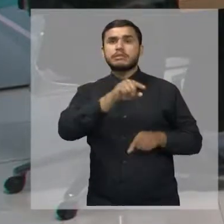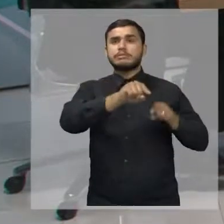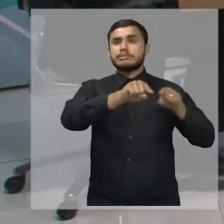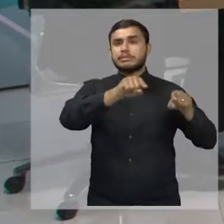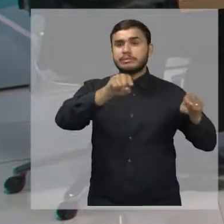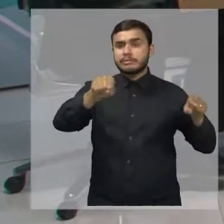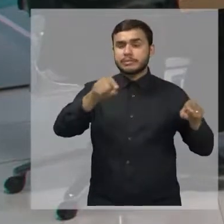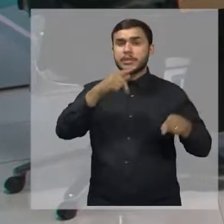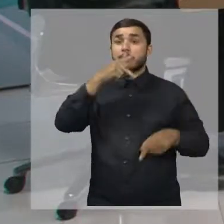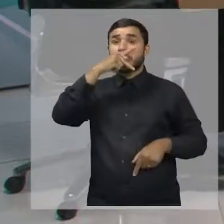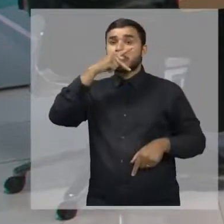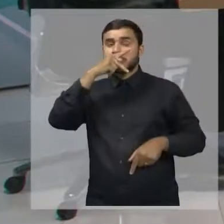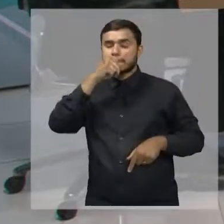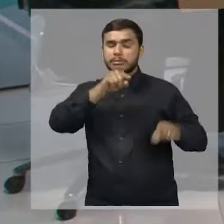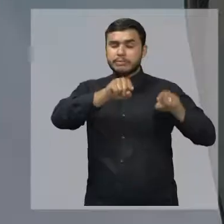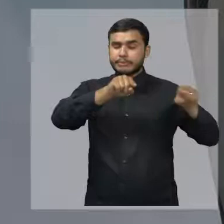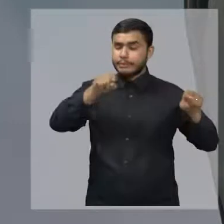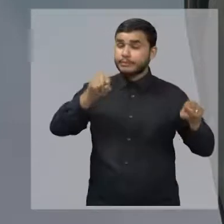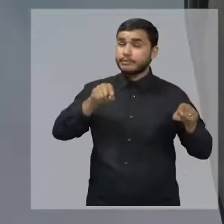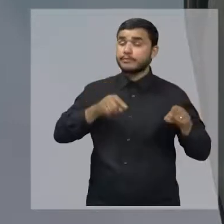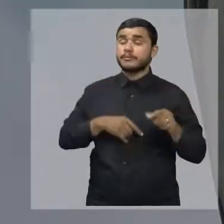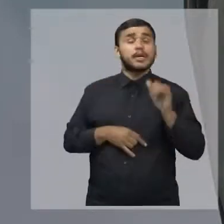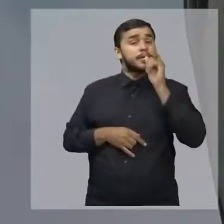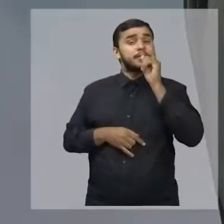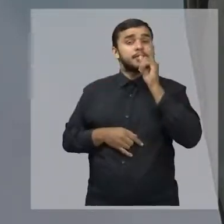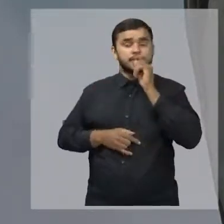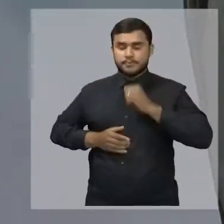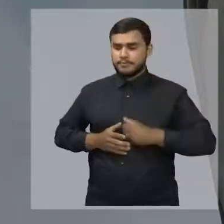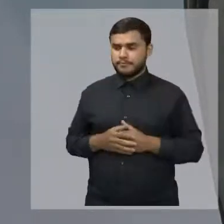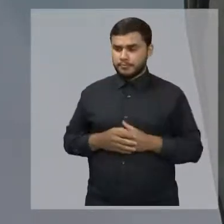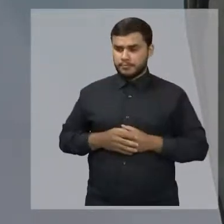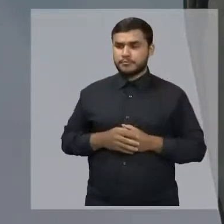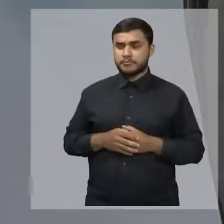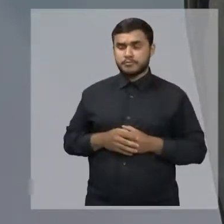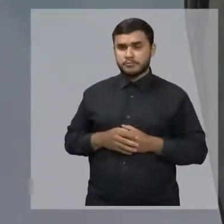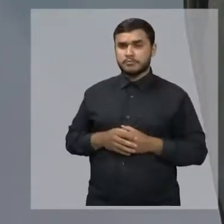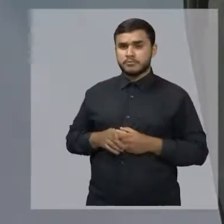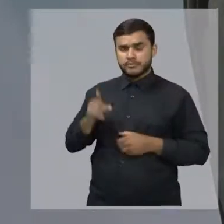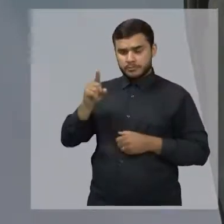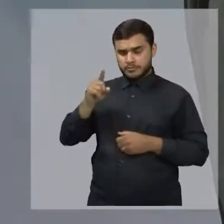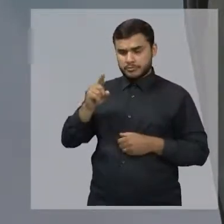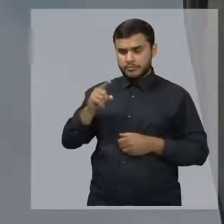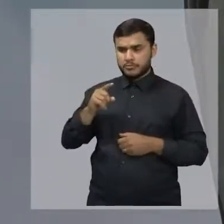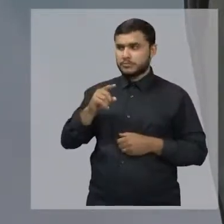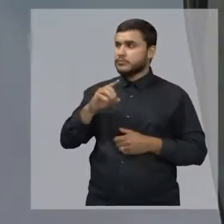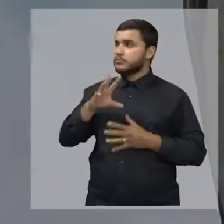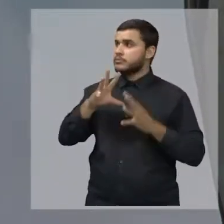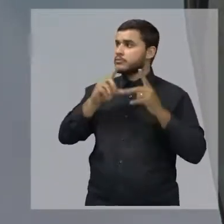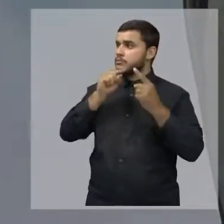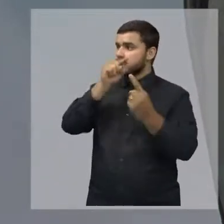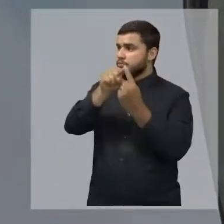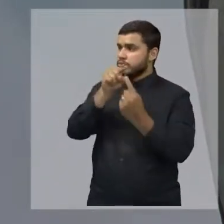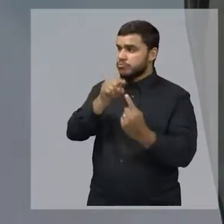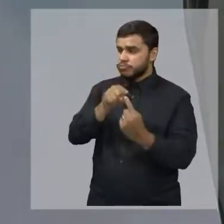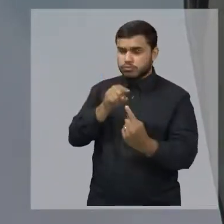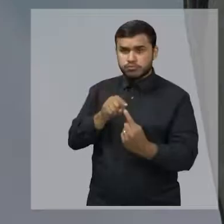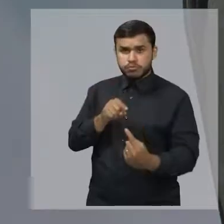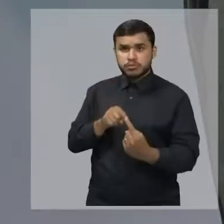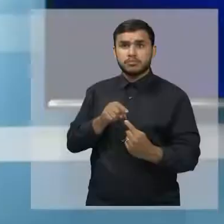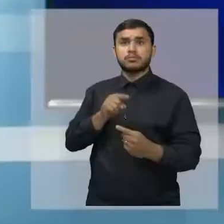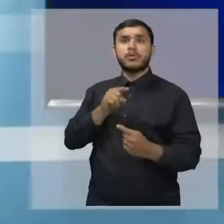definiu o professor Rômulo Leitão, as suas três, digamos, vertentes de atuação. Né?